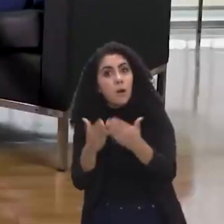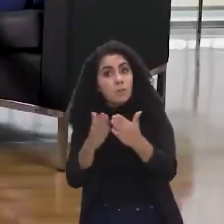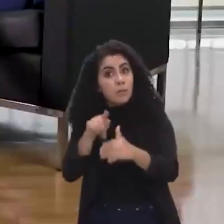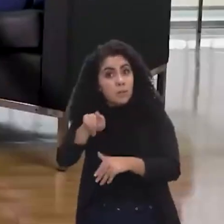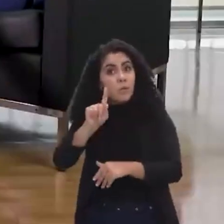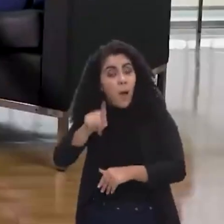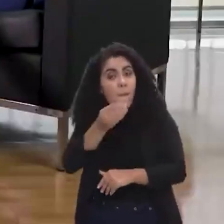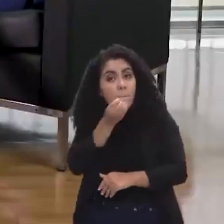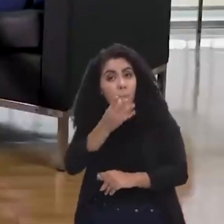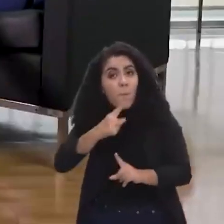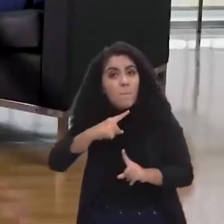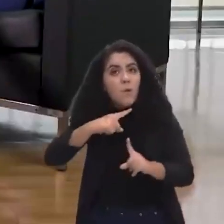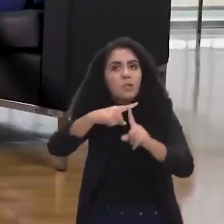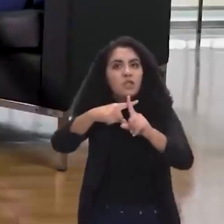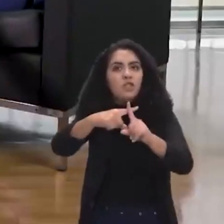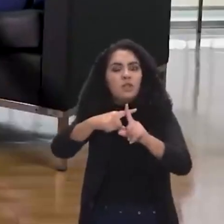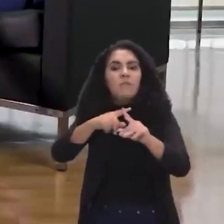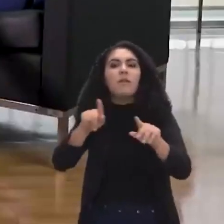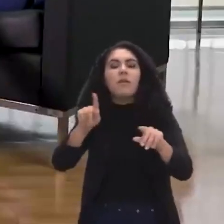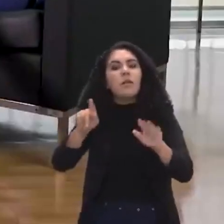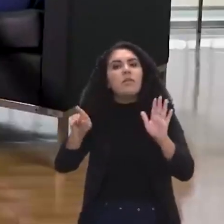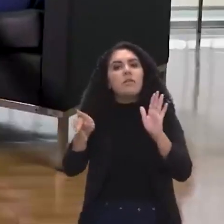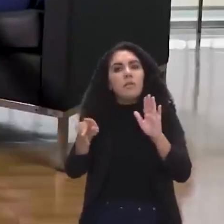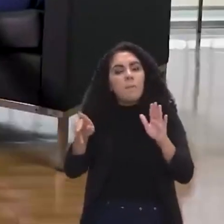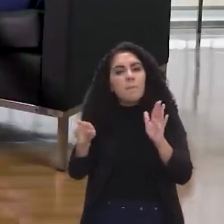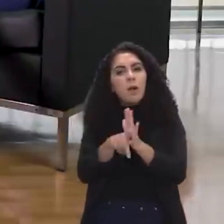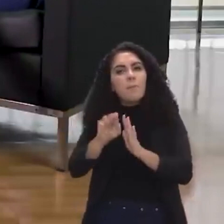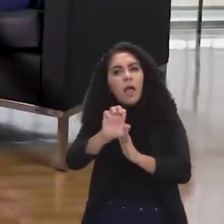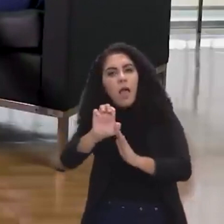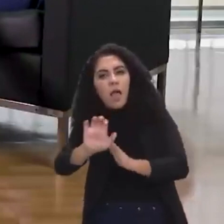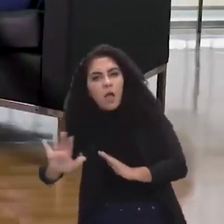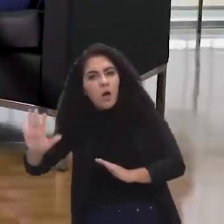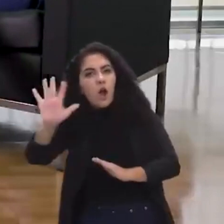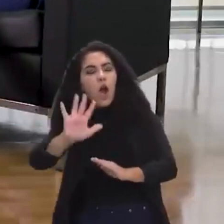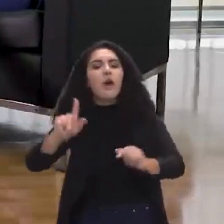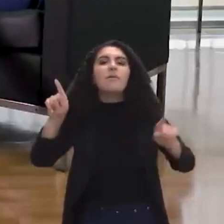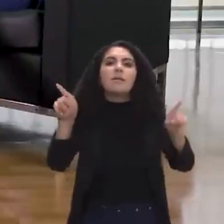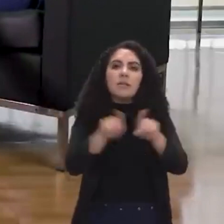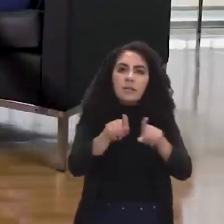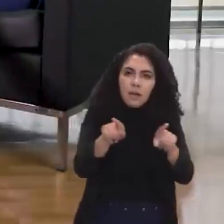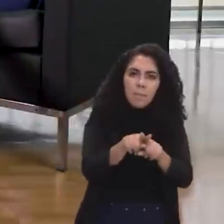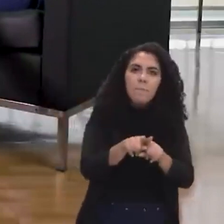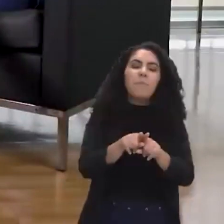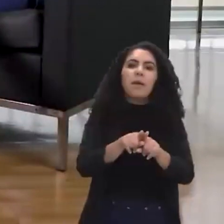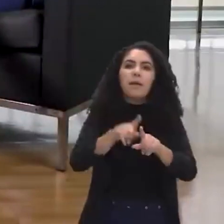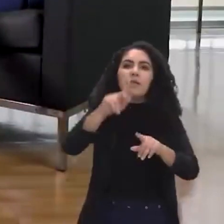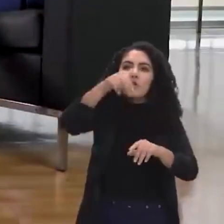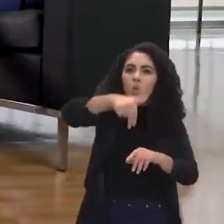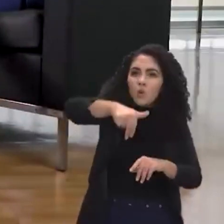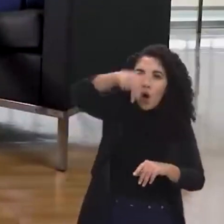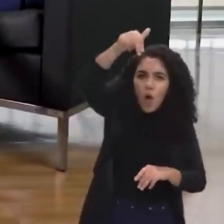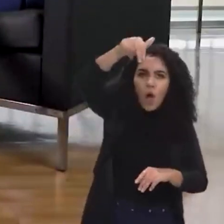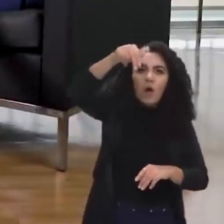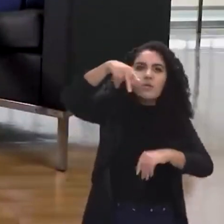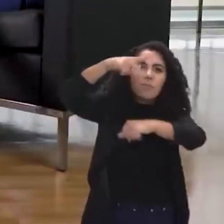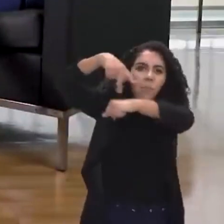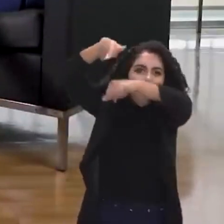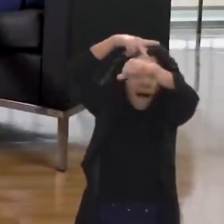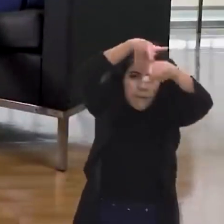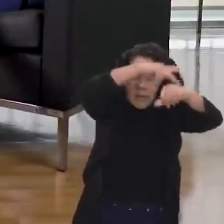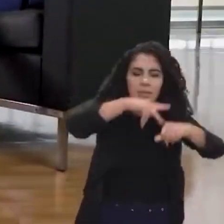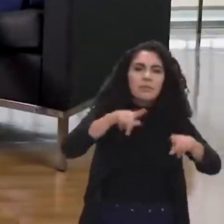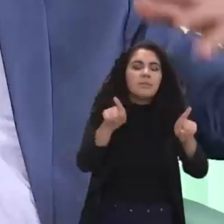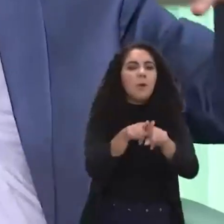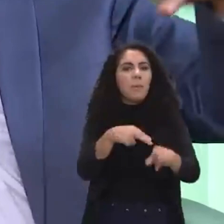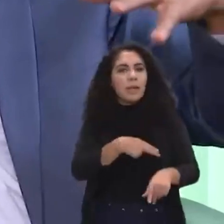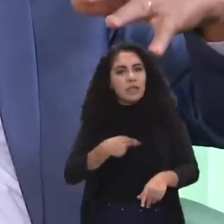temos uma boa sinalização da da Europa já temos uma sinalização dos países da América do Norte já temos da China